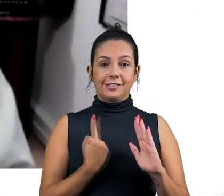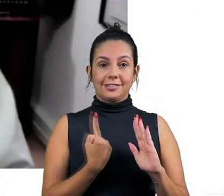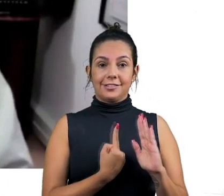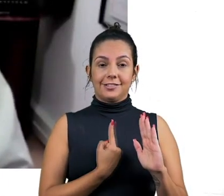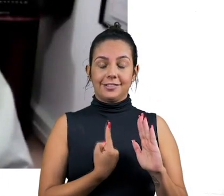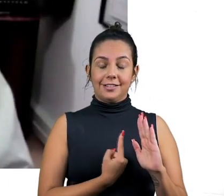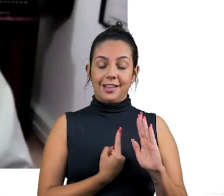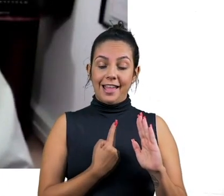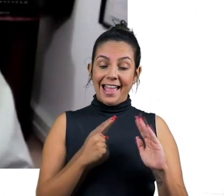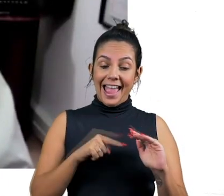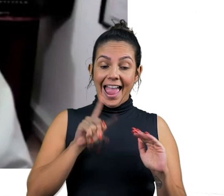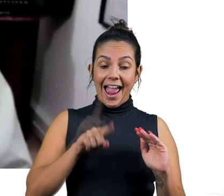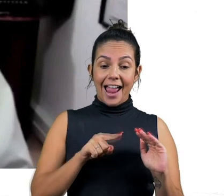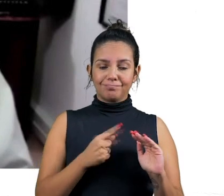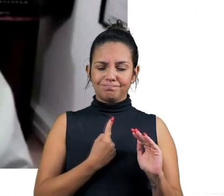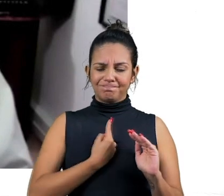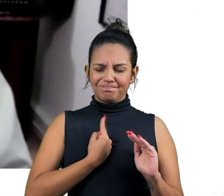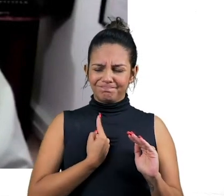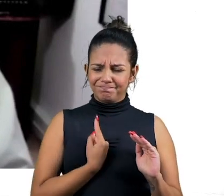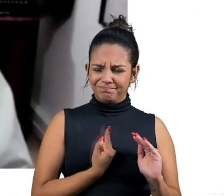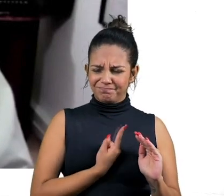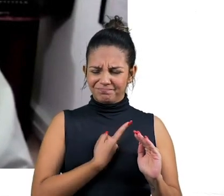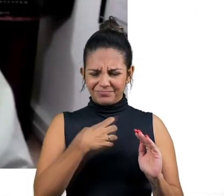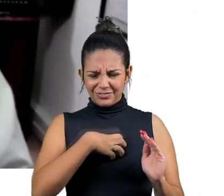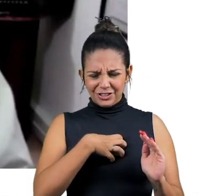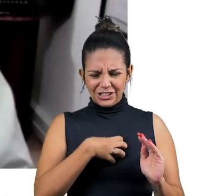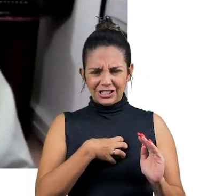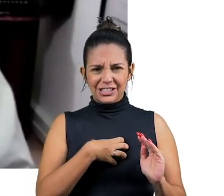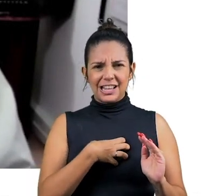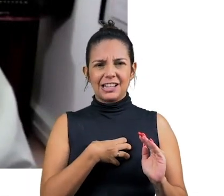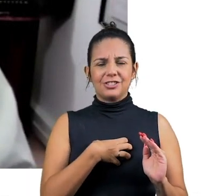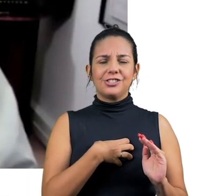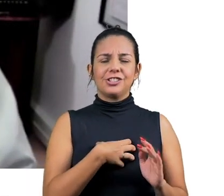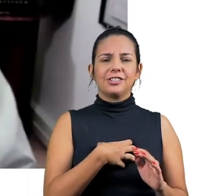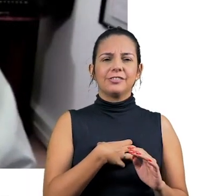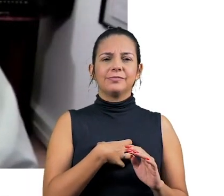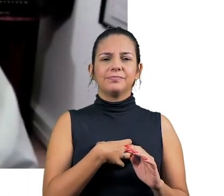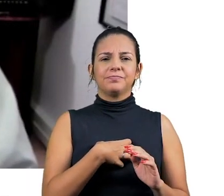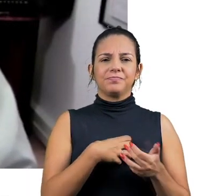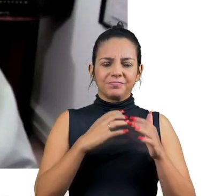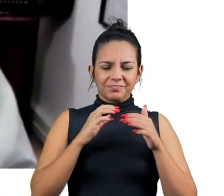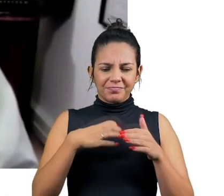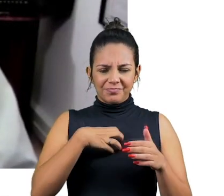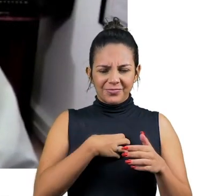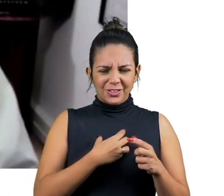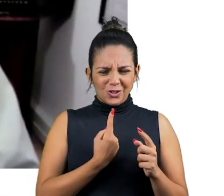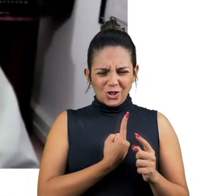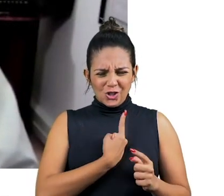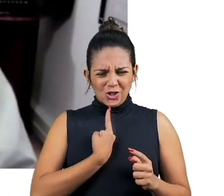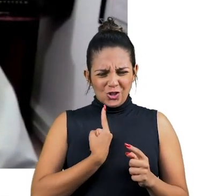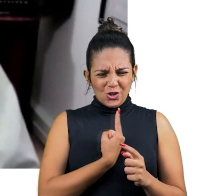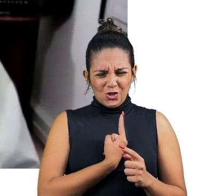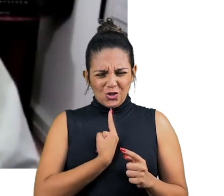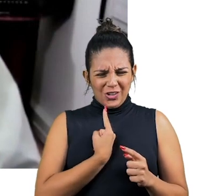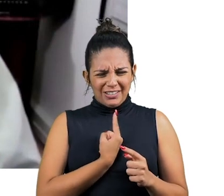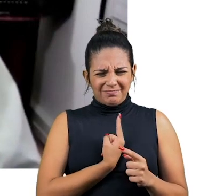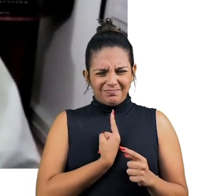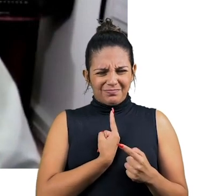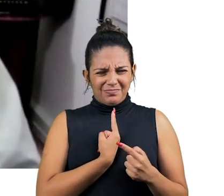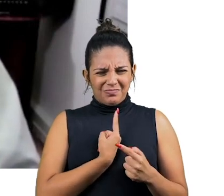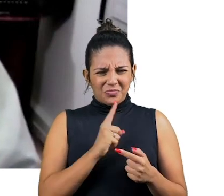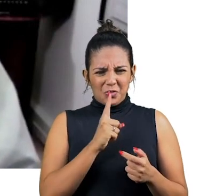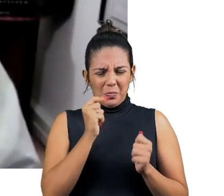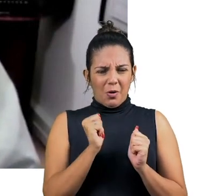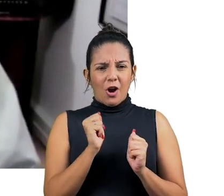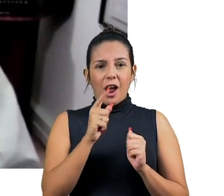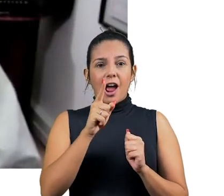não, aí você tem um isolamento compulsório que te faz sentir solidão, porque não